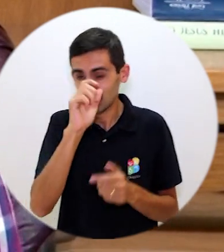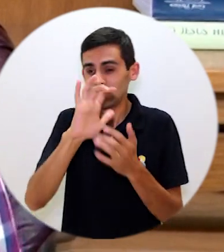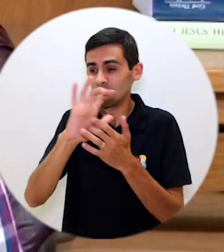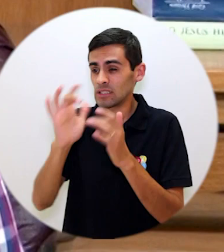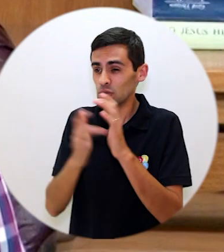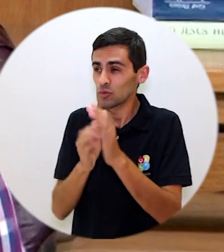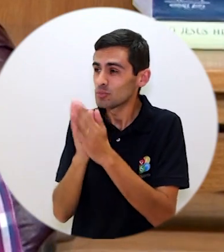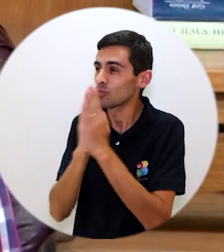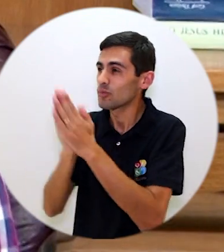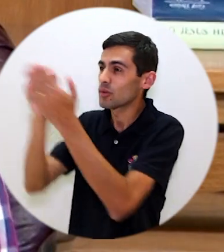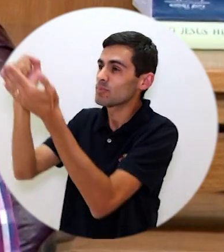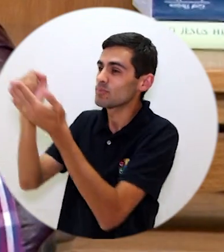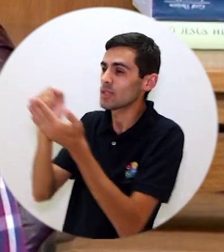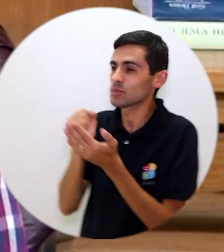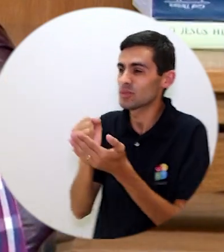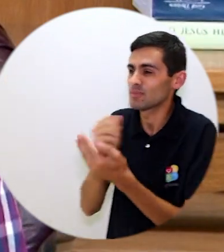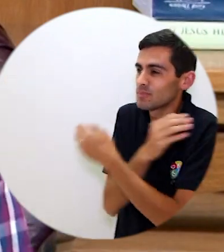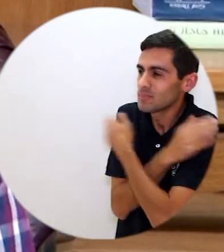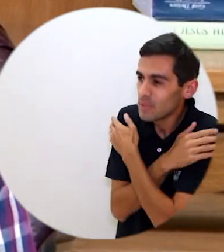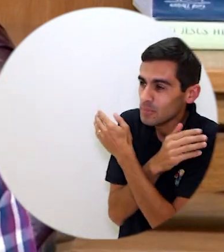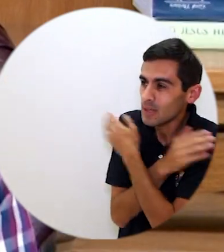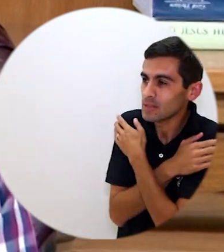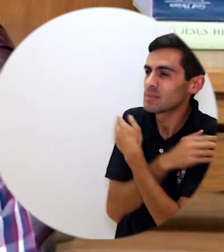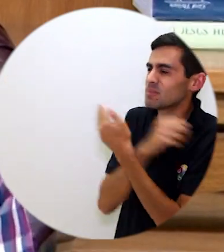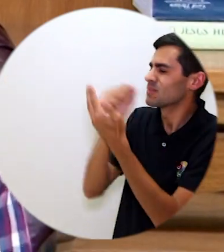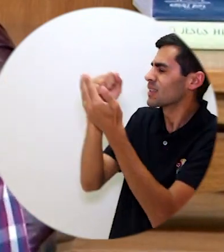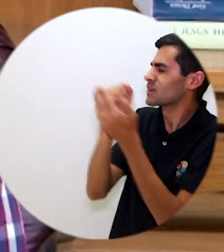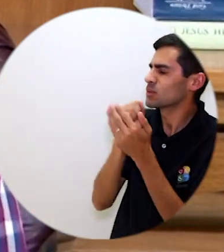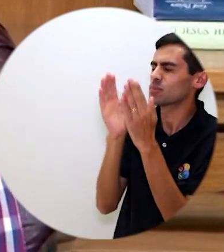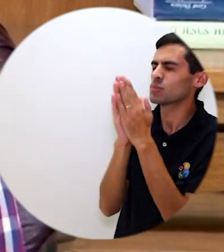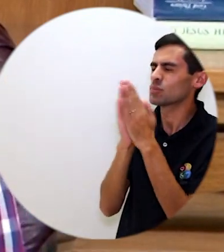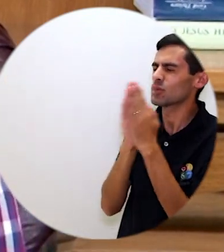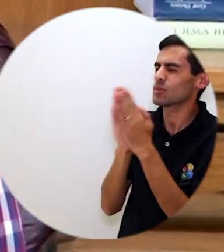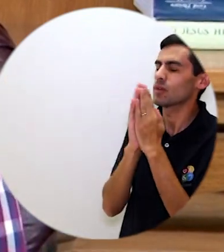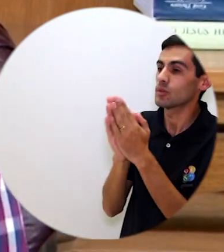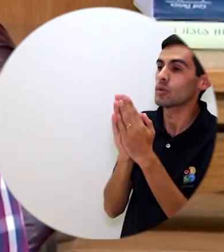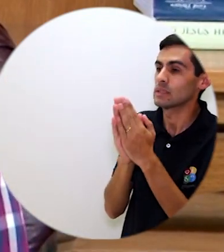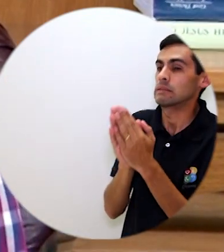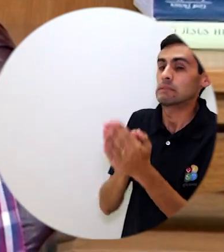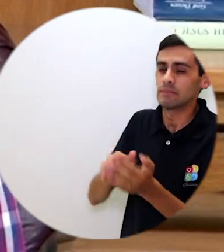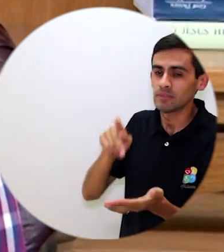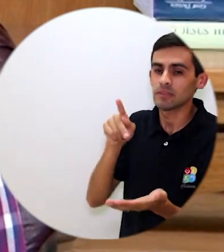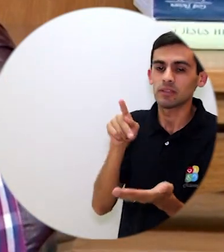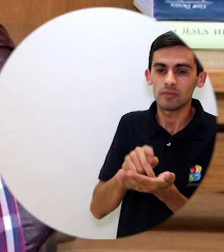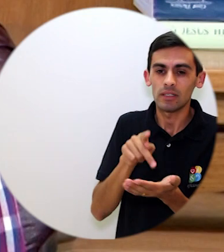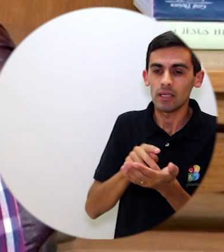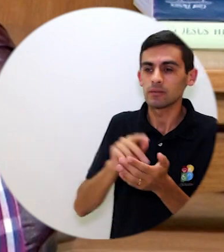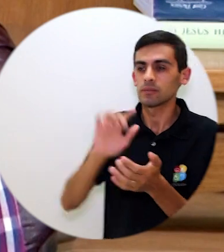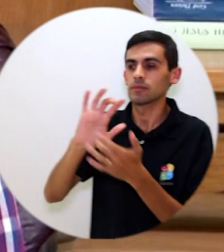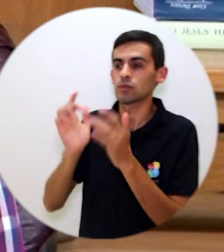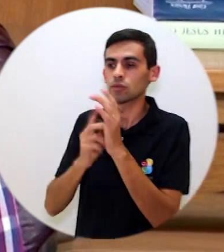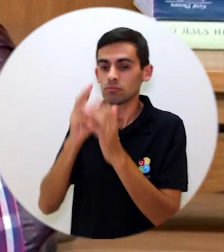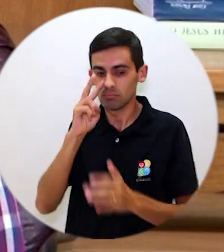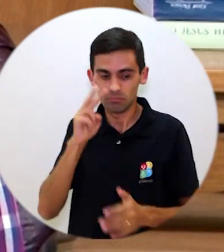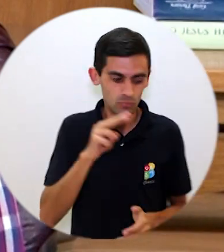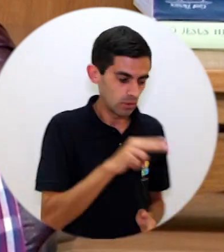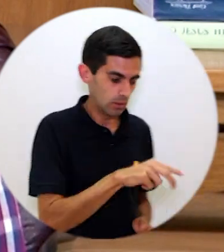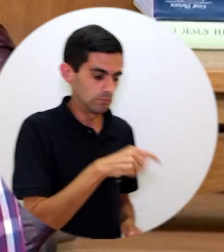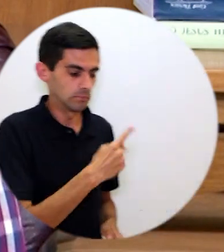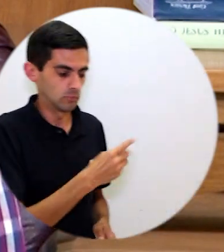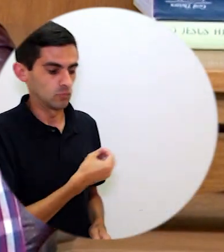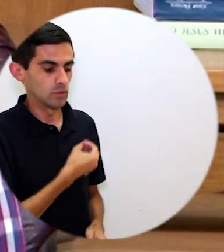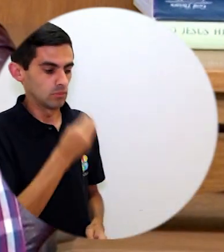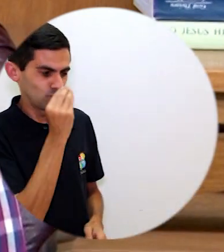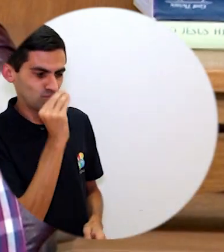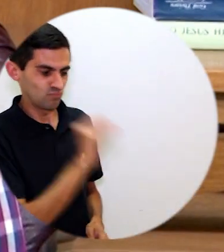é Jesus me socorre me abrace me ajude Sem dúvida alguma Jesus olhará